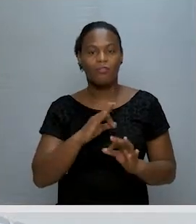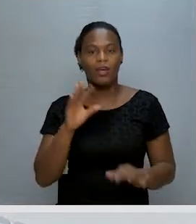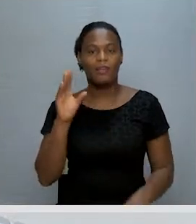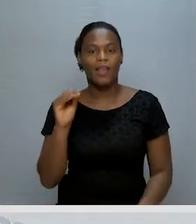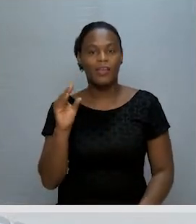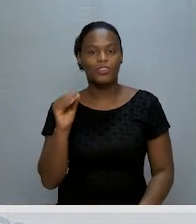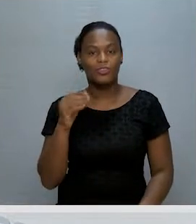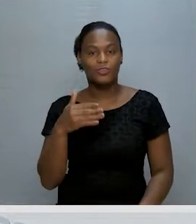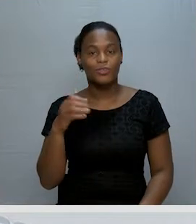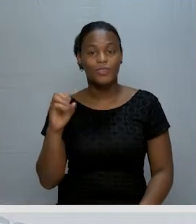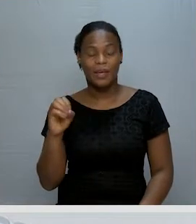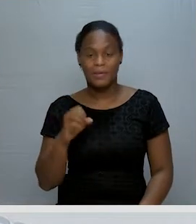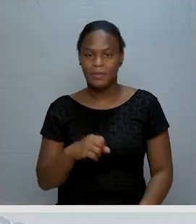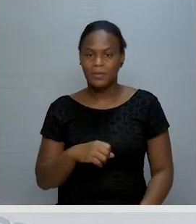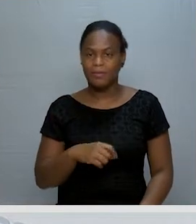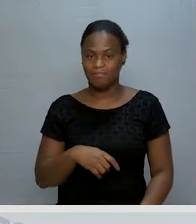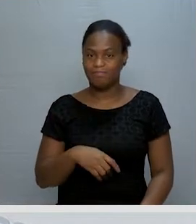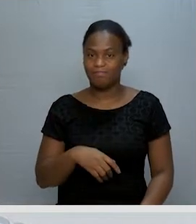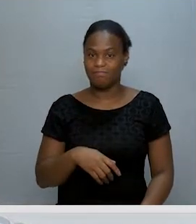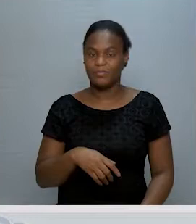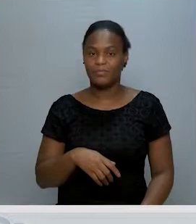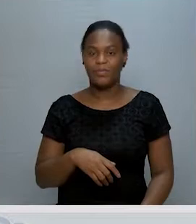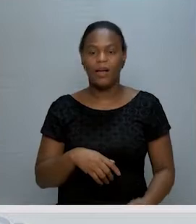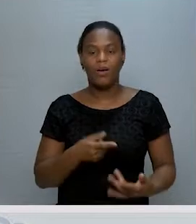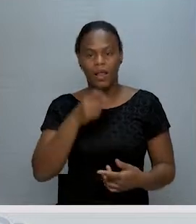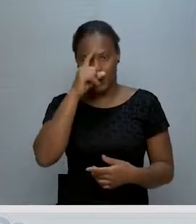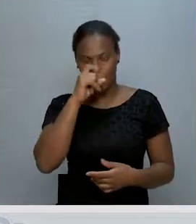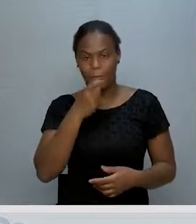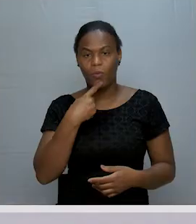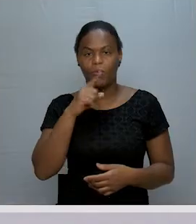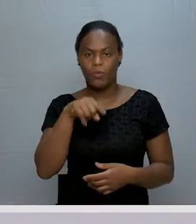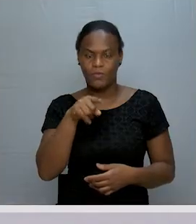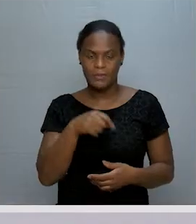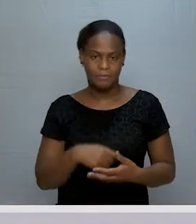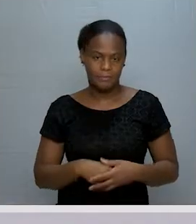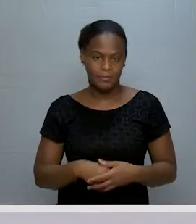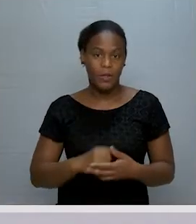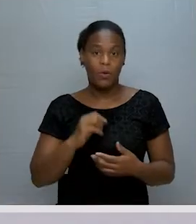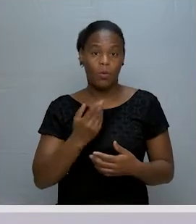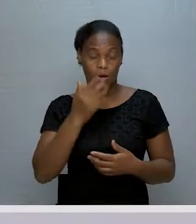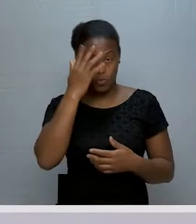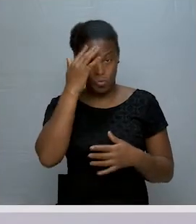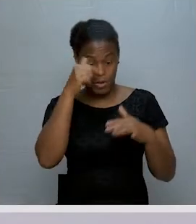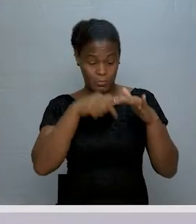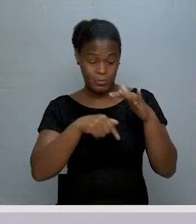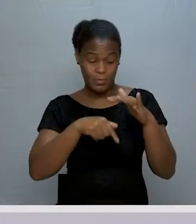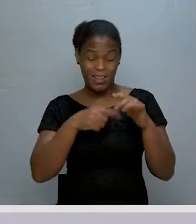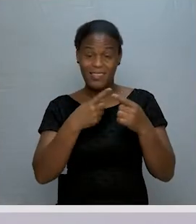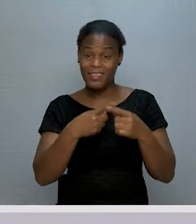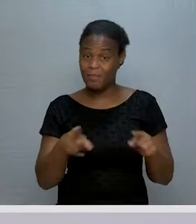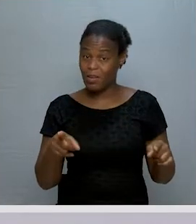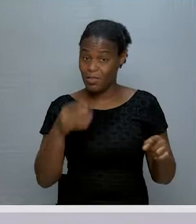10. É o 10. Já viram? Então, vamos recapitular. Quando os denominadores